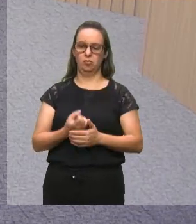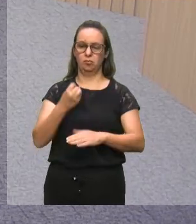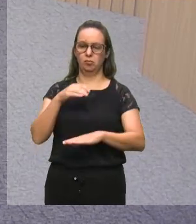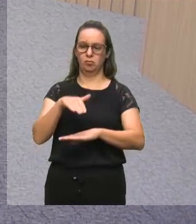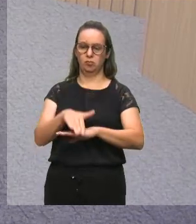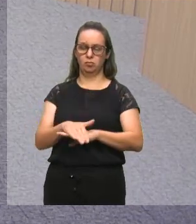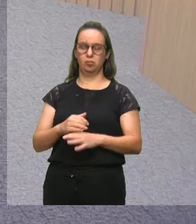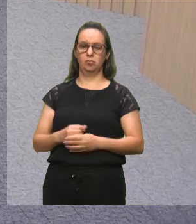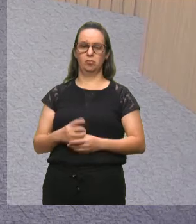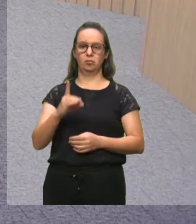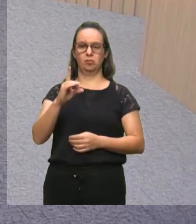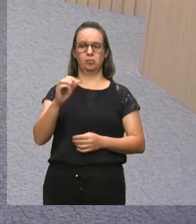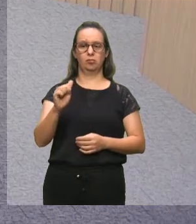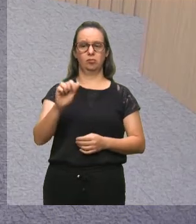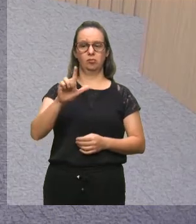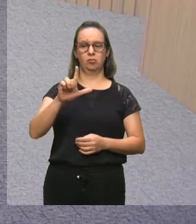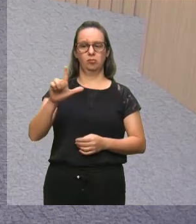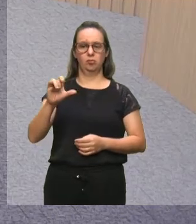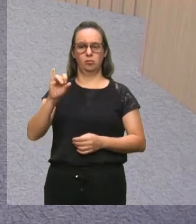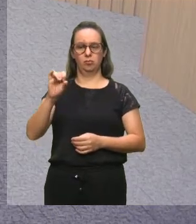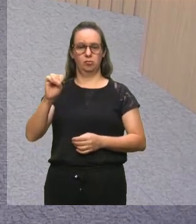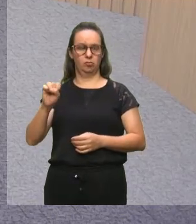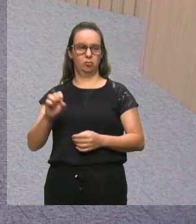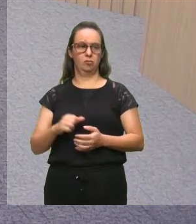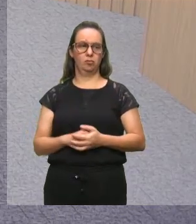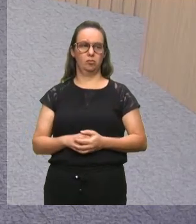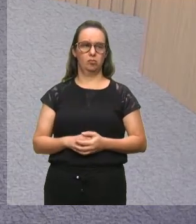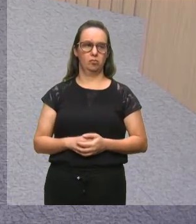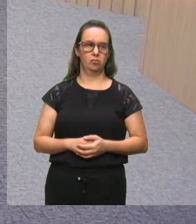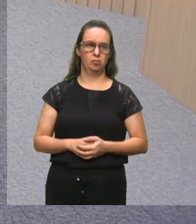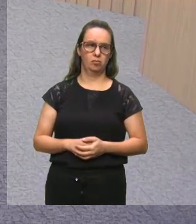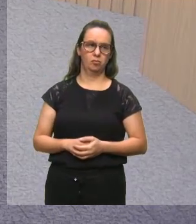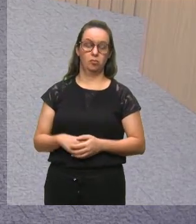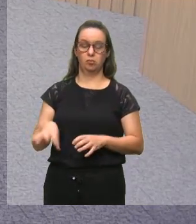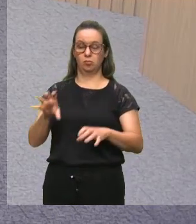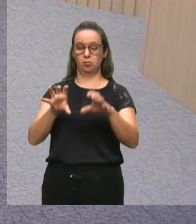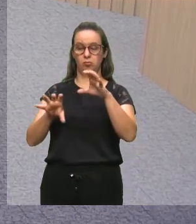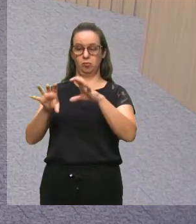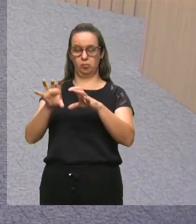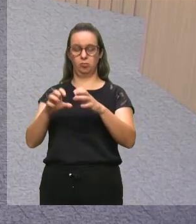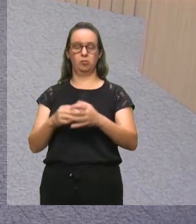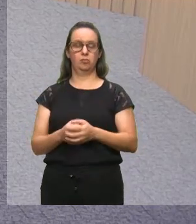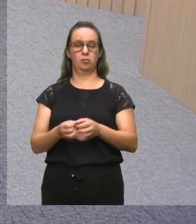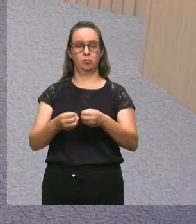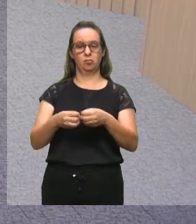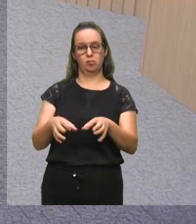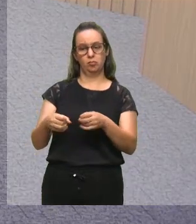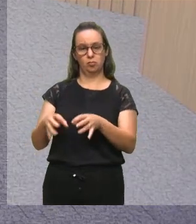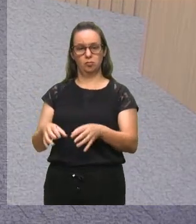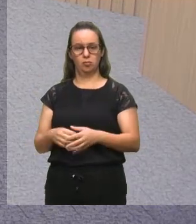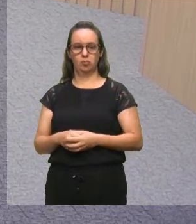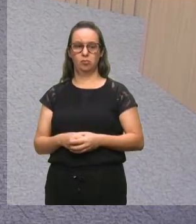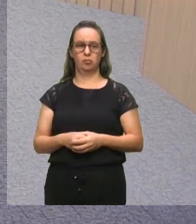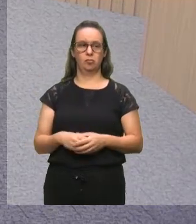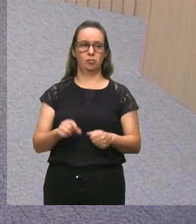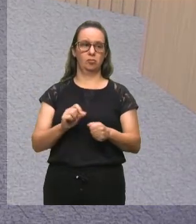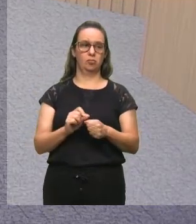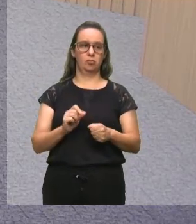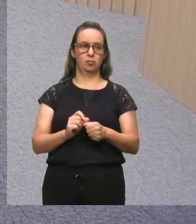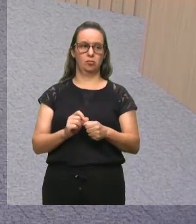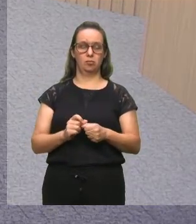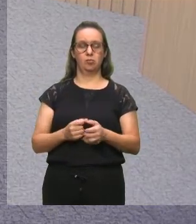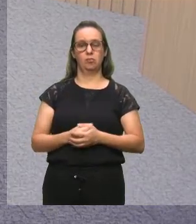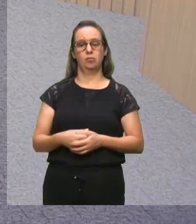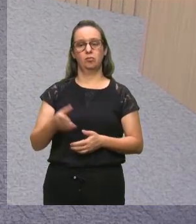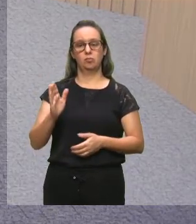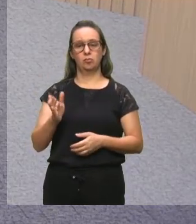Thales. A manutenção do conselho, todas as despesas do município é feita uma projeção do gasto que foi